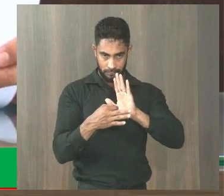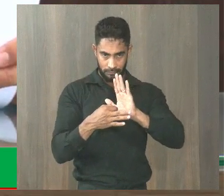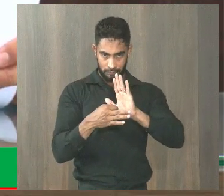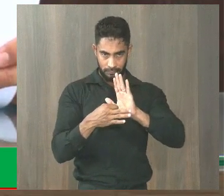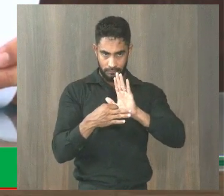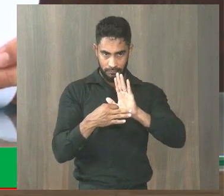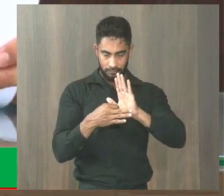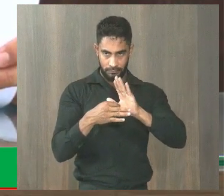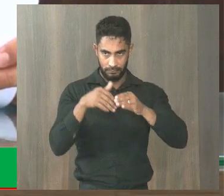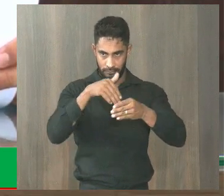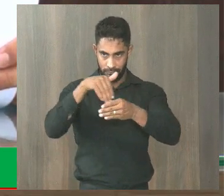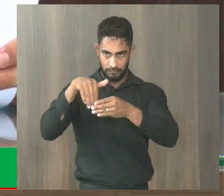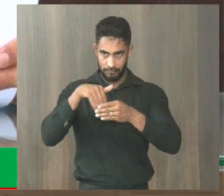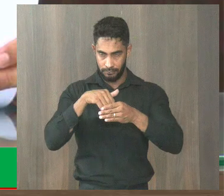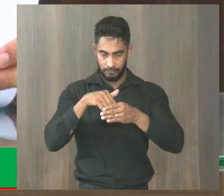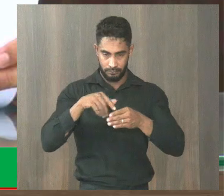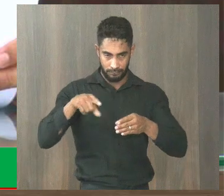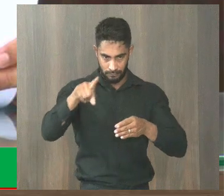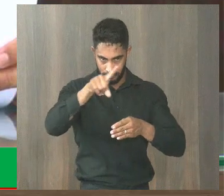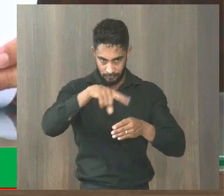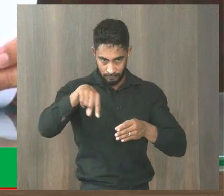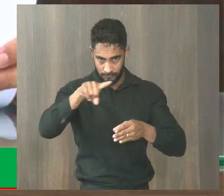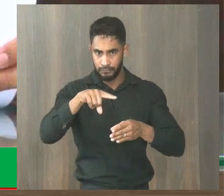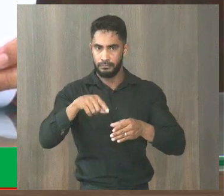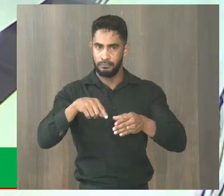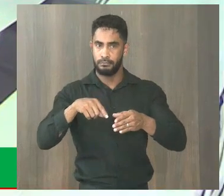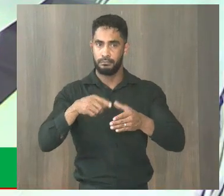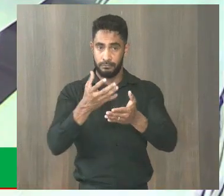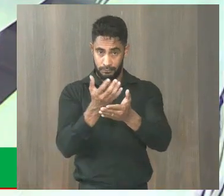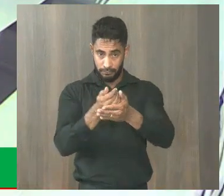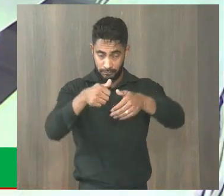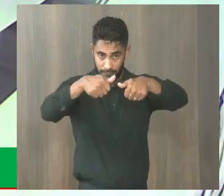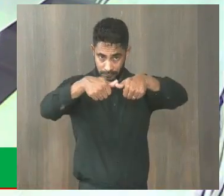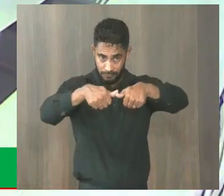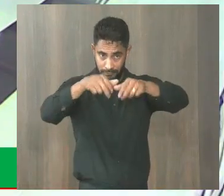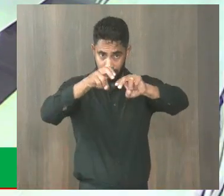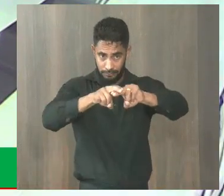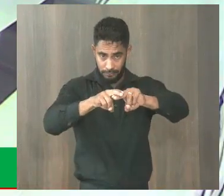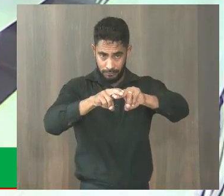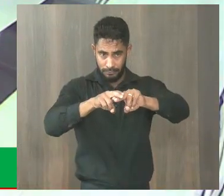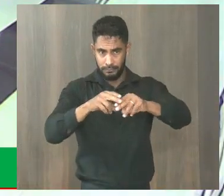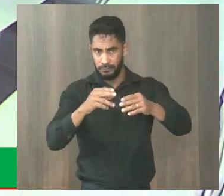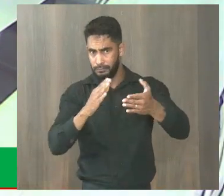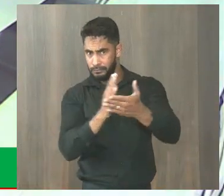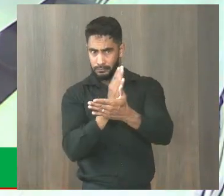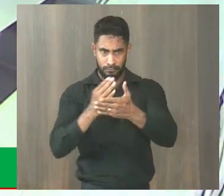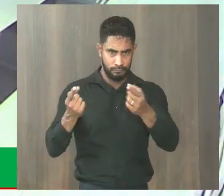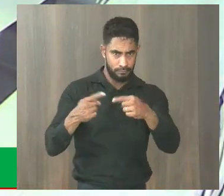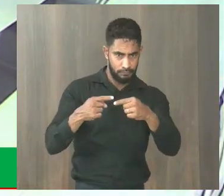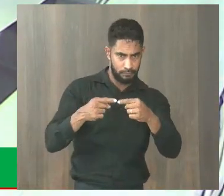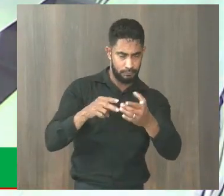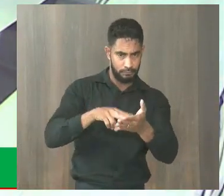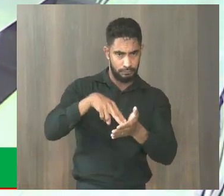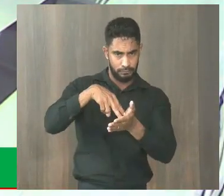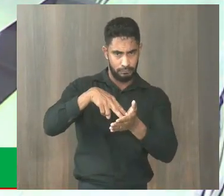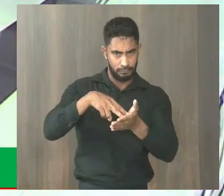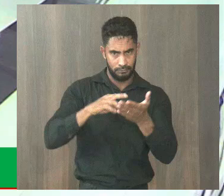as indicações de necessidade estão em votação. Quem for favorável, permaneça sentado. Os contrários, que se